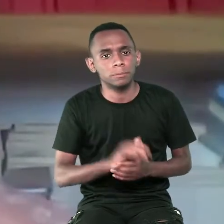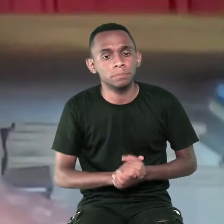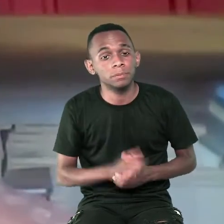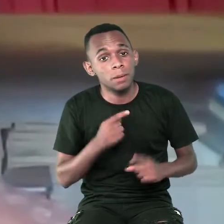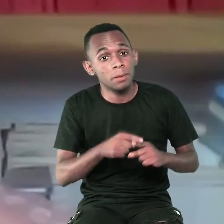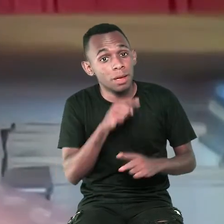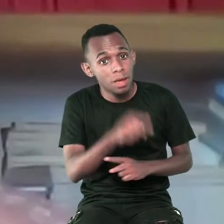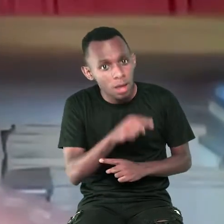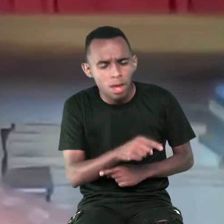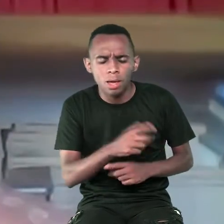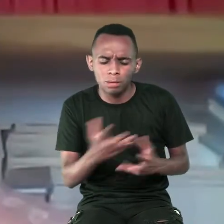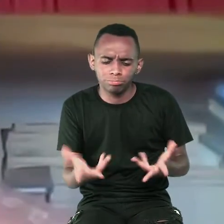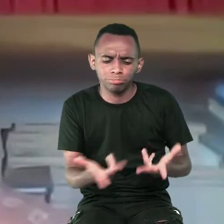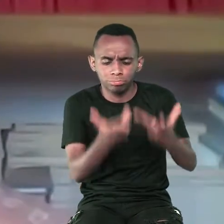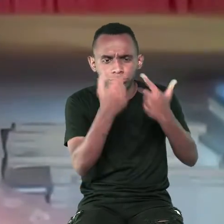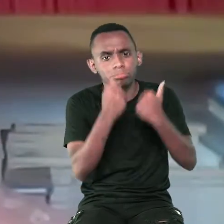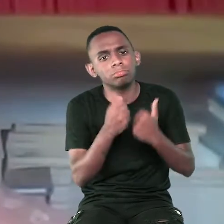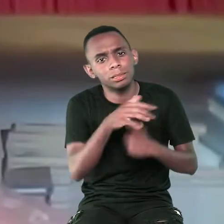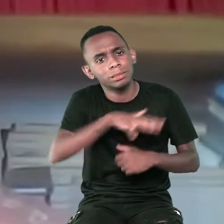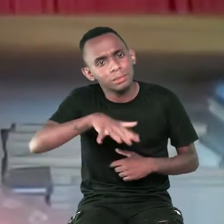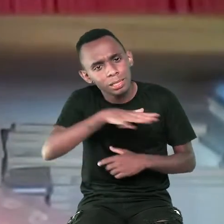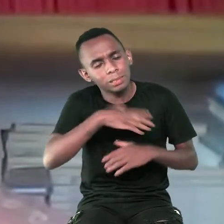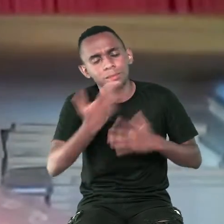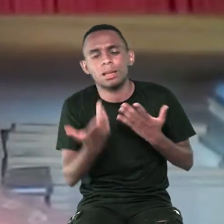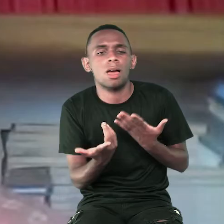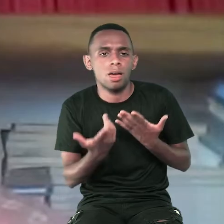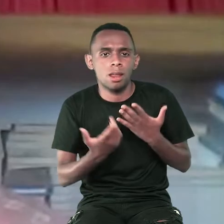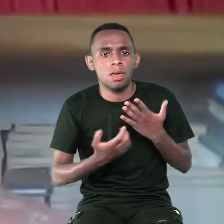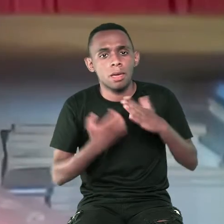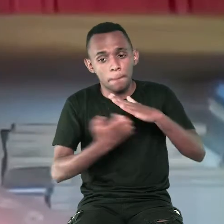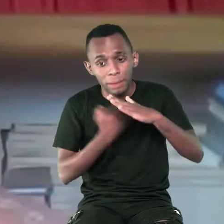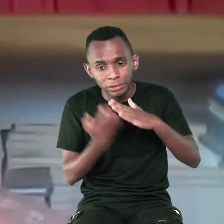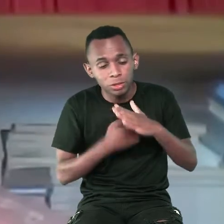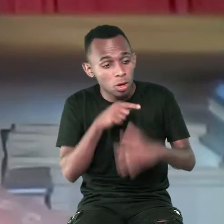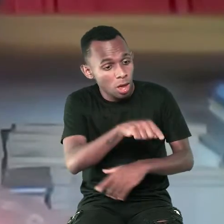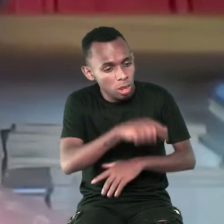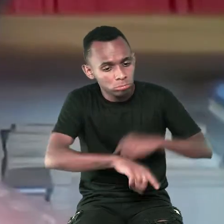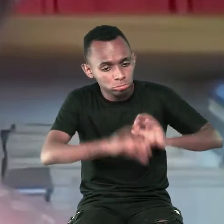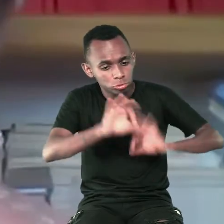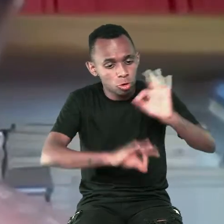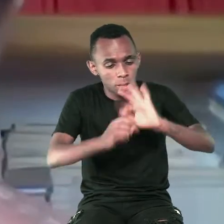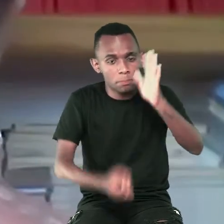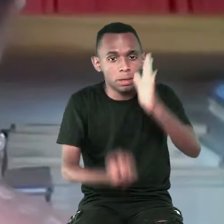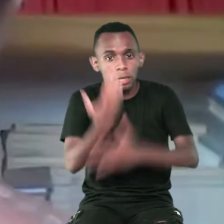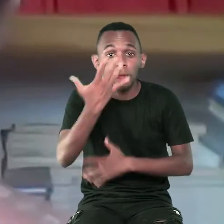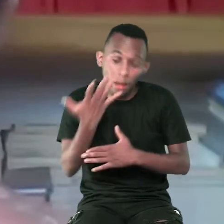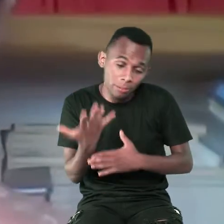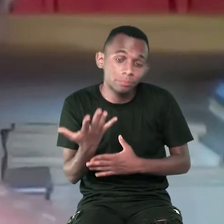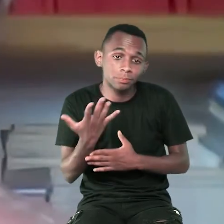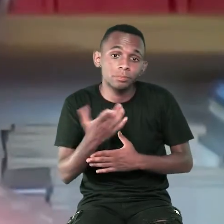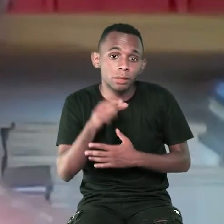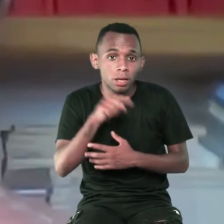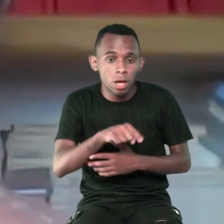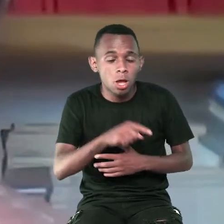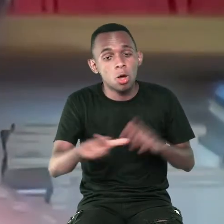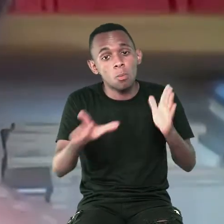porque ela é uma vencedora nessa parte empresarial. Você vê que ela está ali planejando criar também uma pequena loja de souvenir do